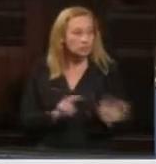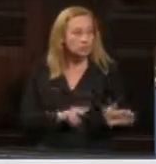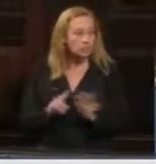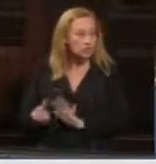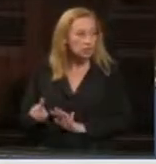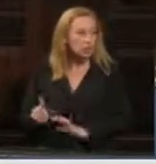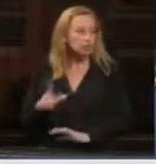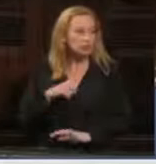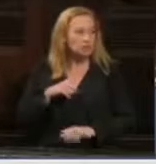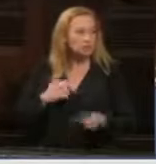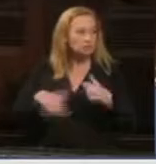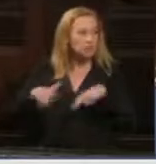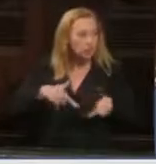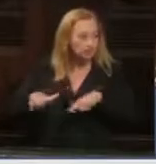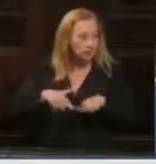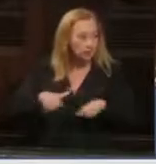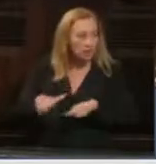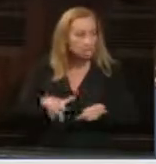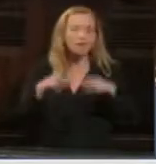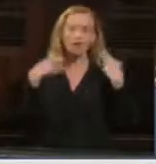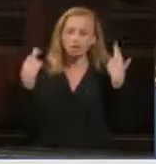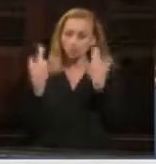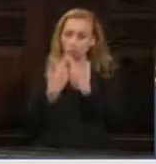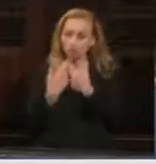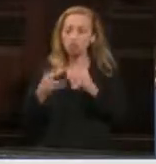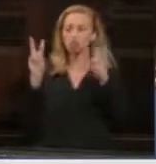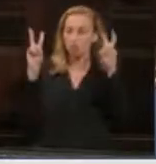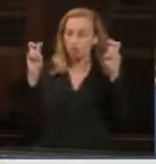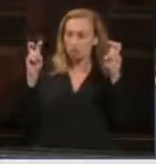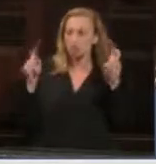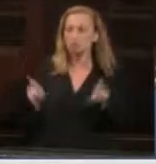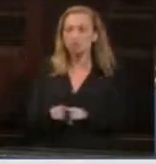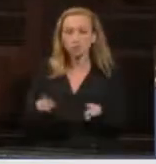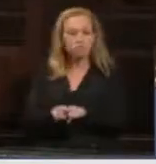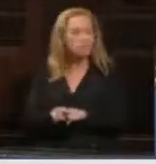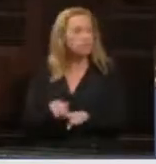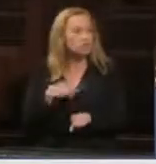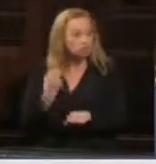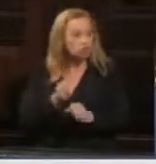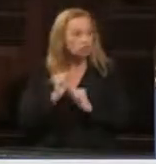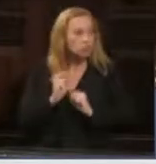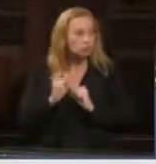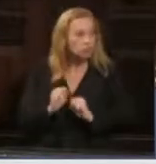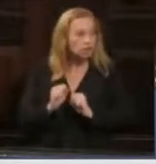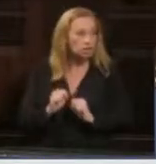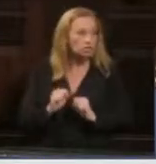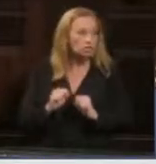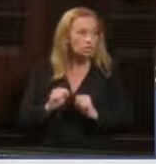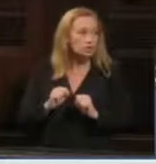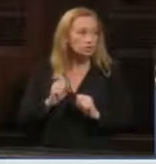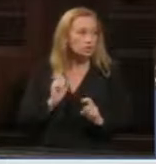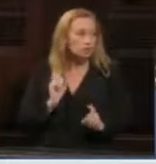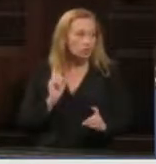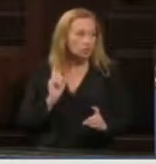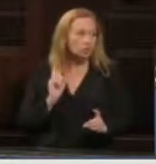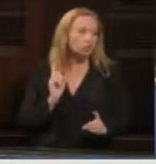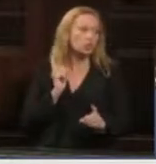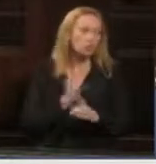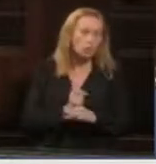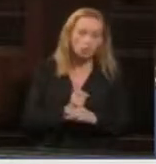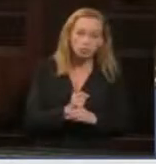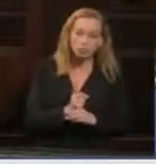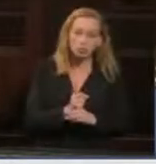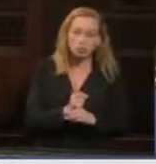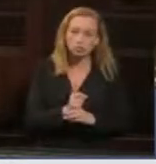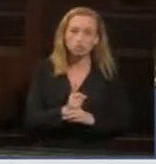no blog audiências itinerantes também o de modo que a gente possa ir ao encontro das instituições e não apenas recebê los aqui